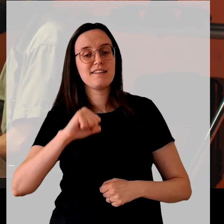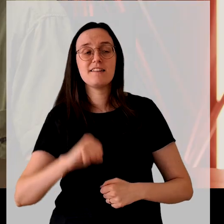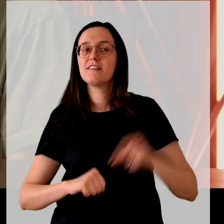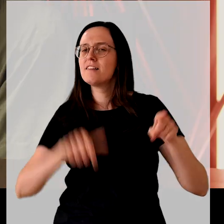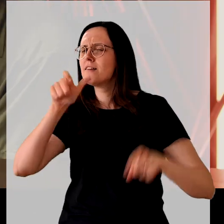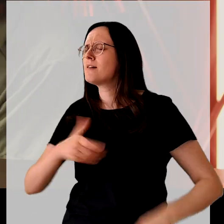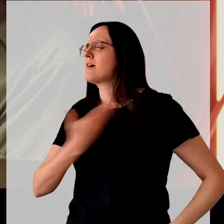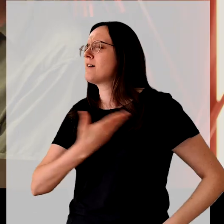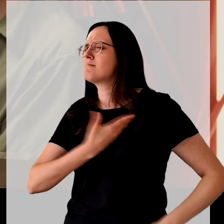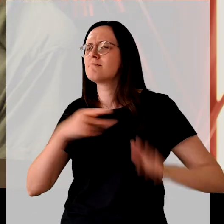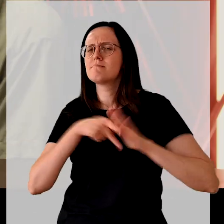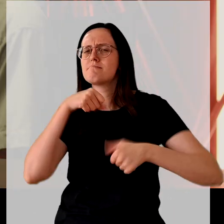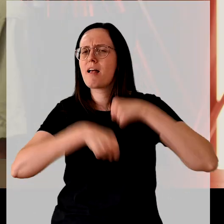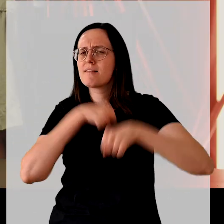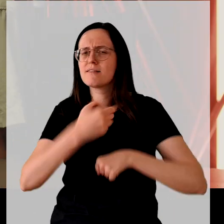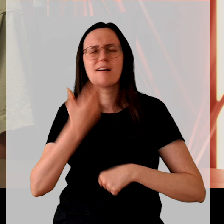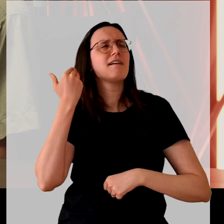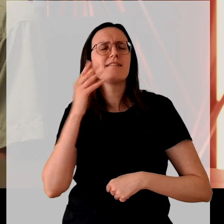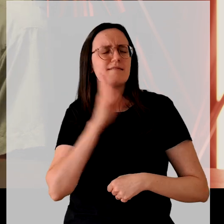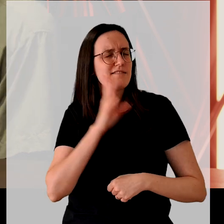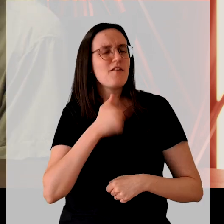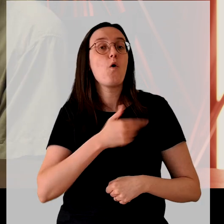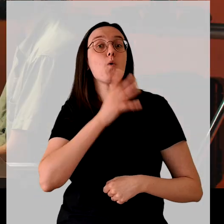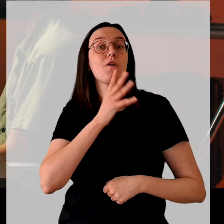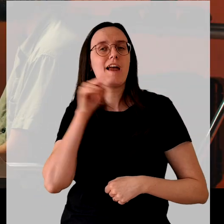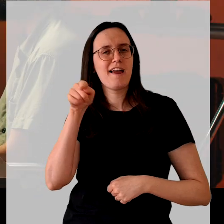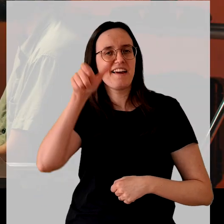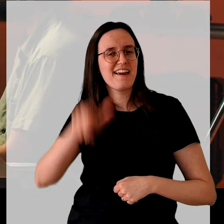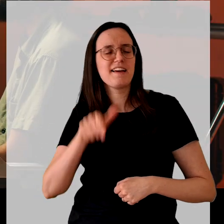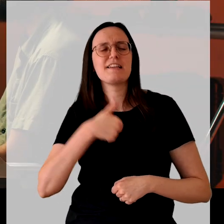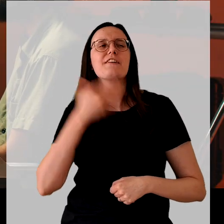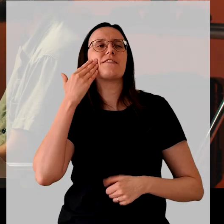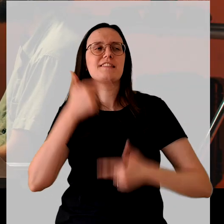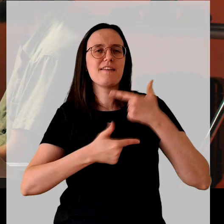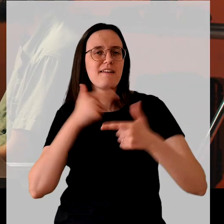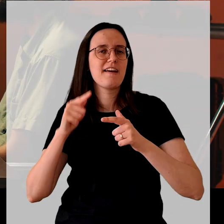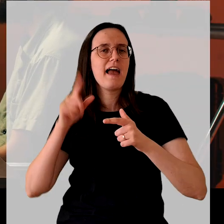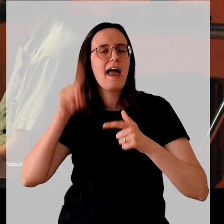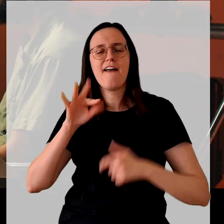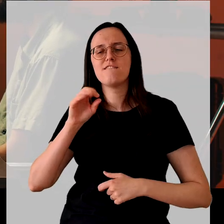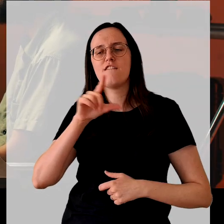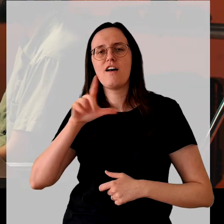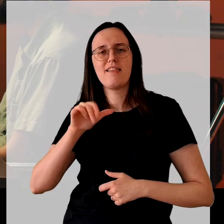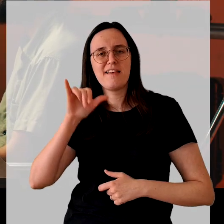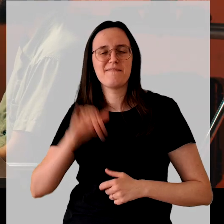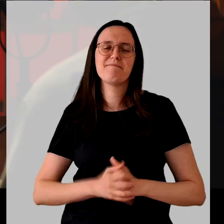Massa. E esse cara aí é meu amigo da bike, velho. Depois que eu conheci ele, sabia que ele trabalhava com